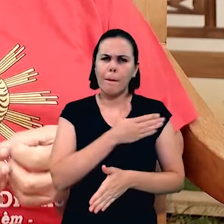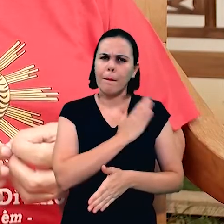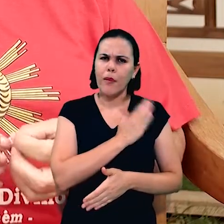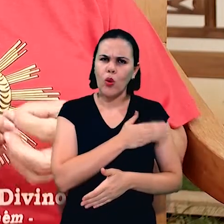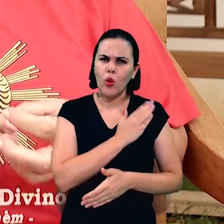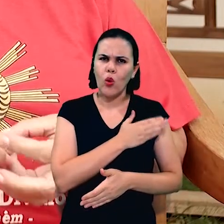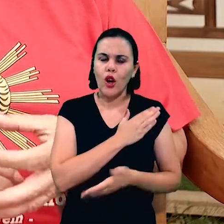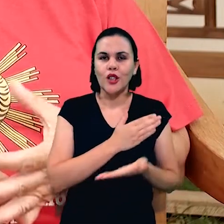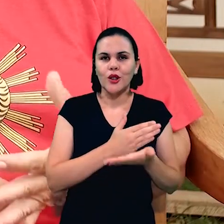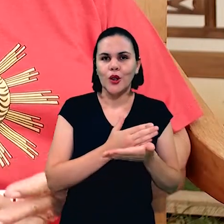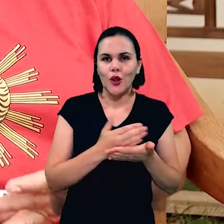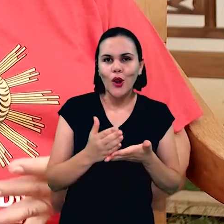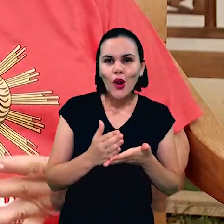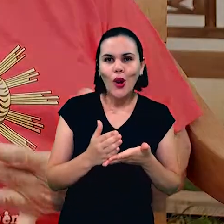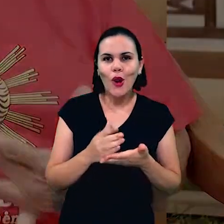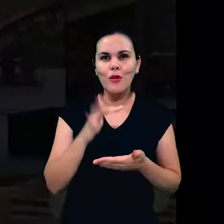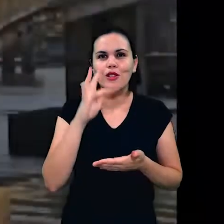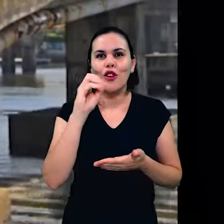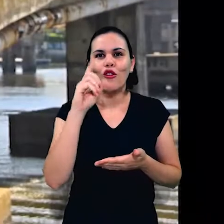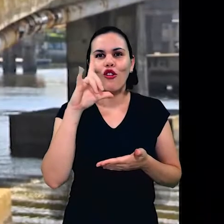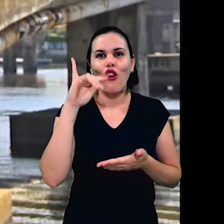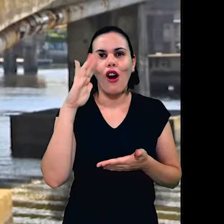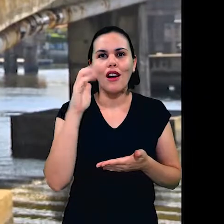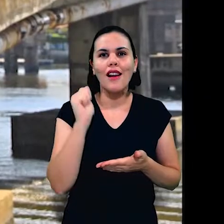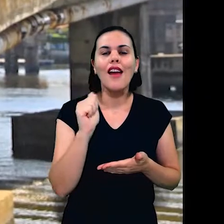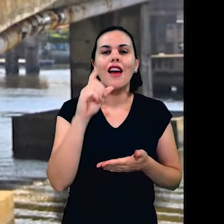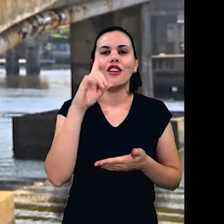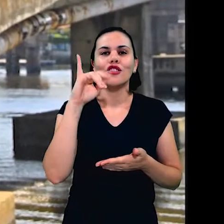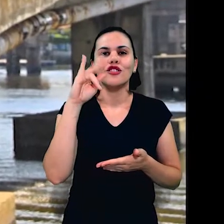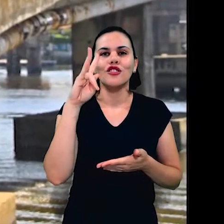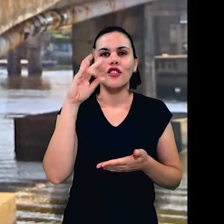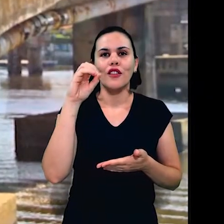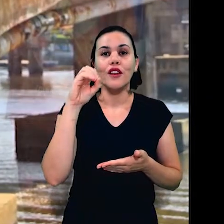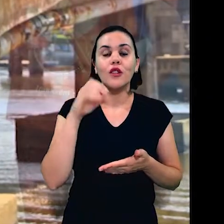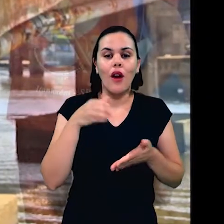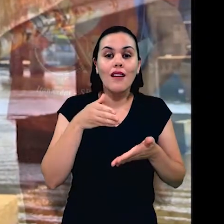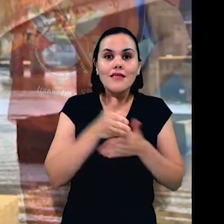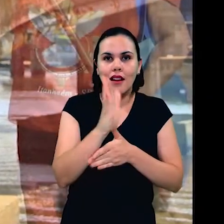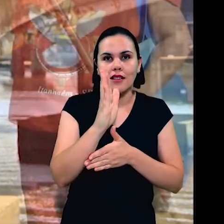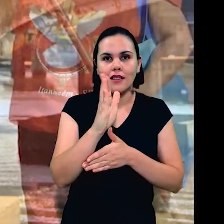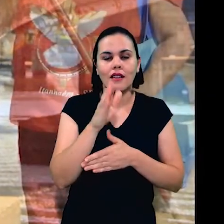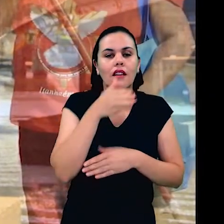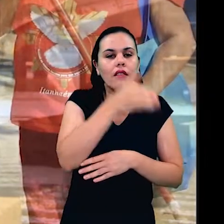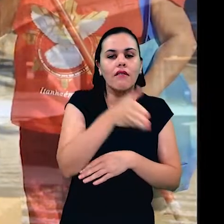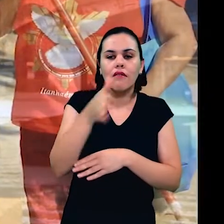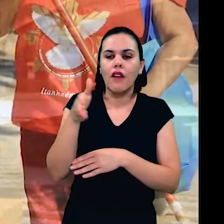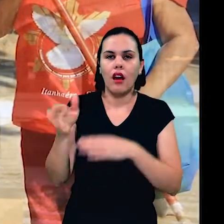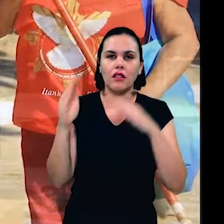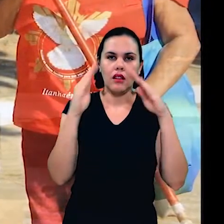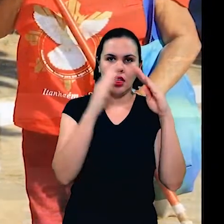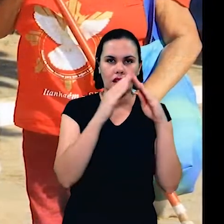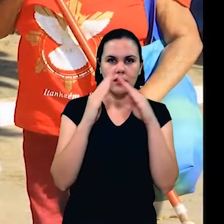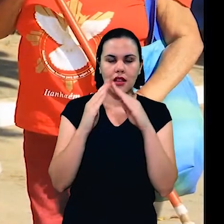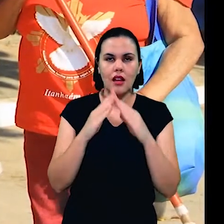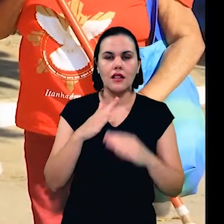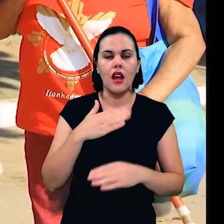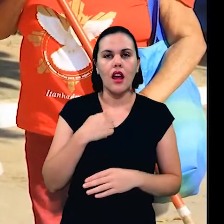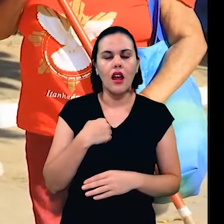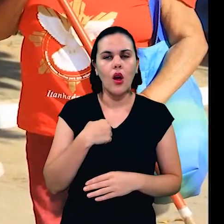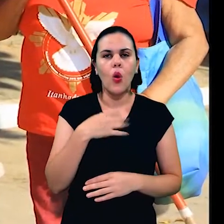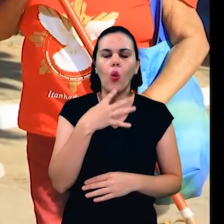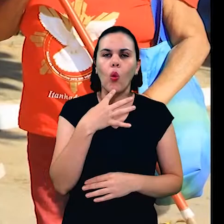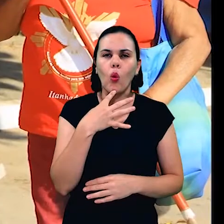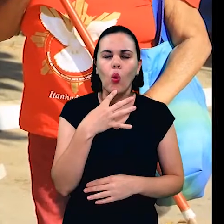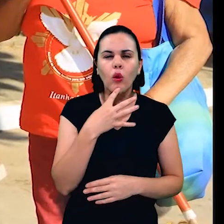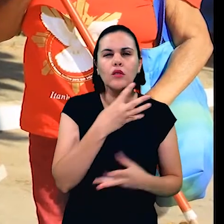coração começa com a Folia do Divino, a saída da Folia do Divino nas casas, né?